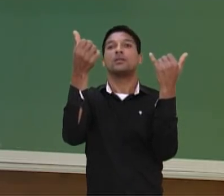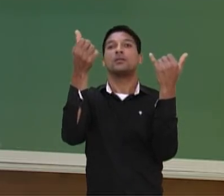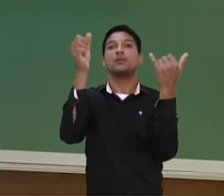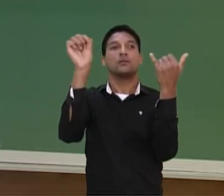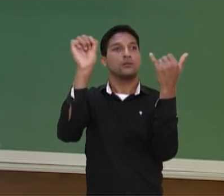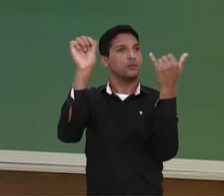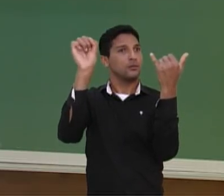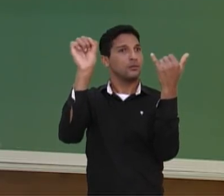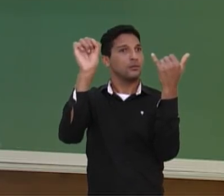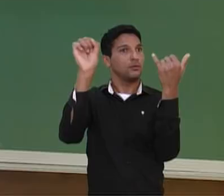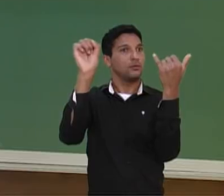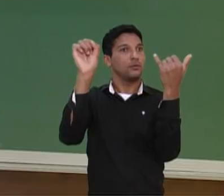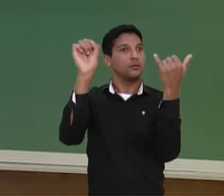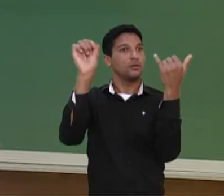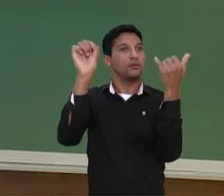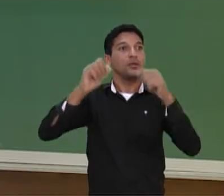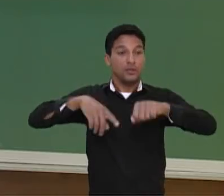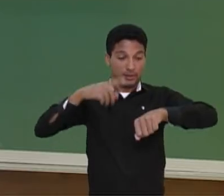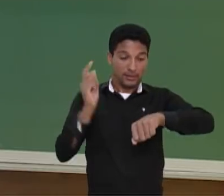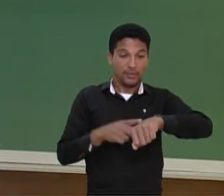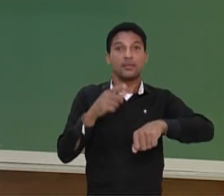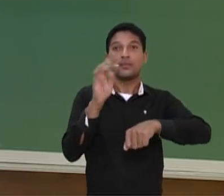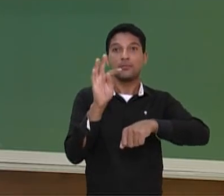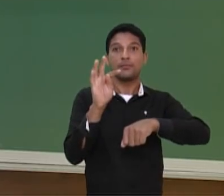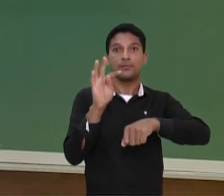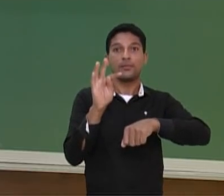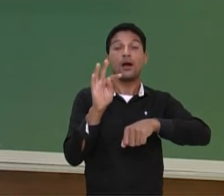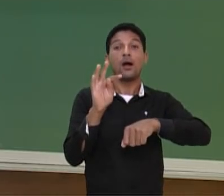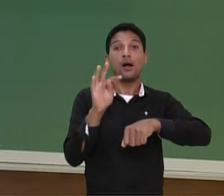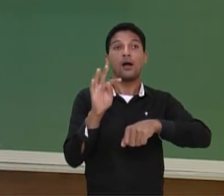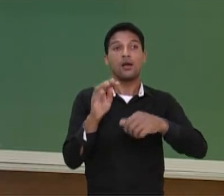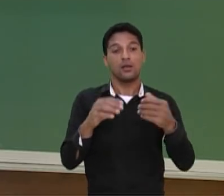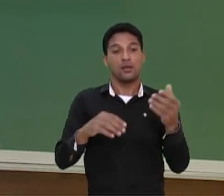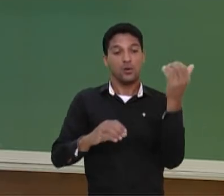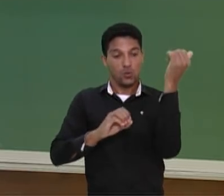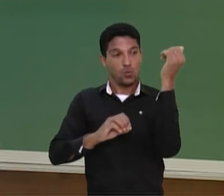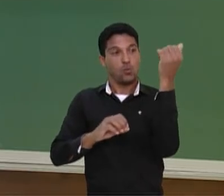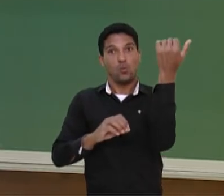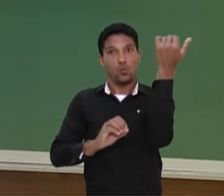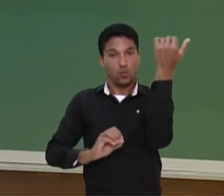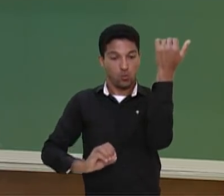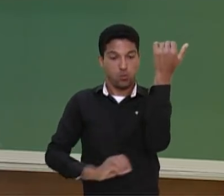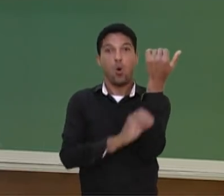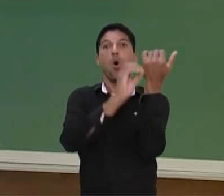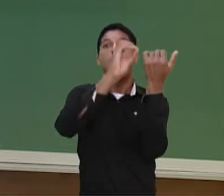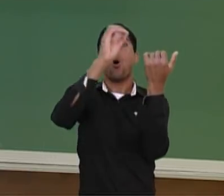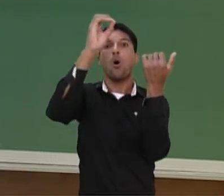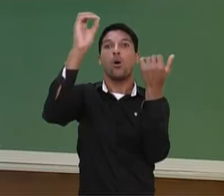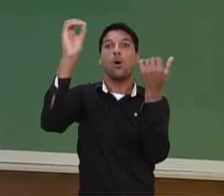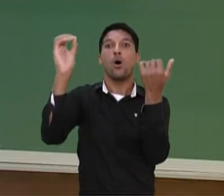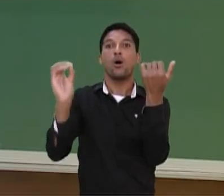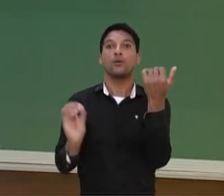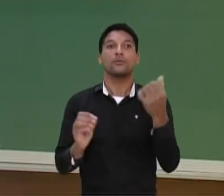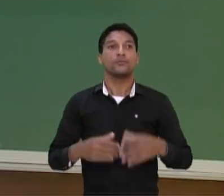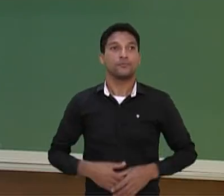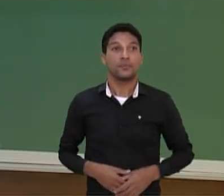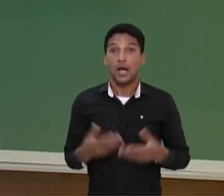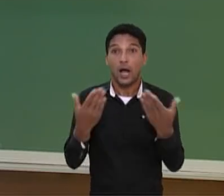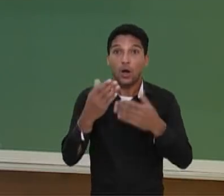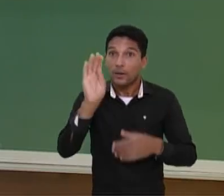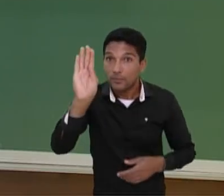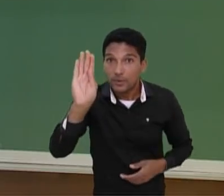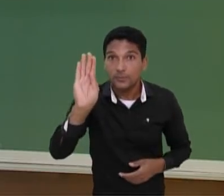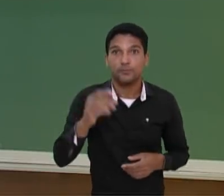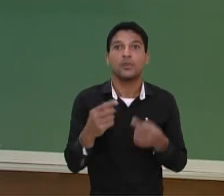né? E 2 minutinhos aqui, ó. Agora, vou deixar o item B para você. Qual a altura